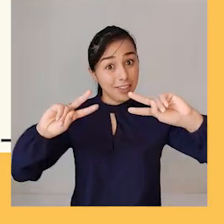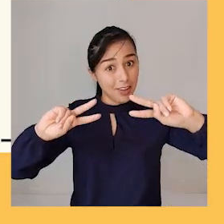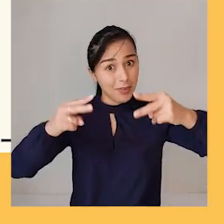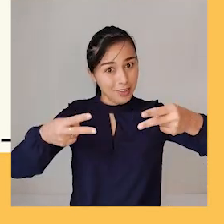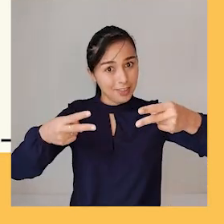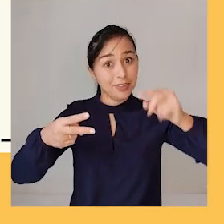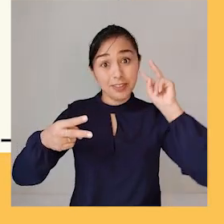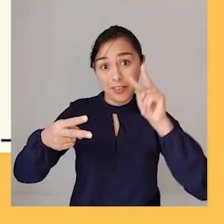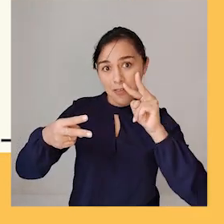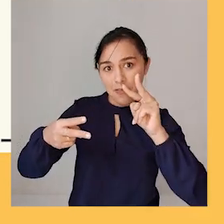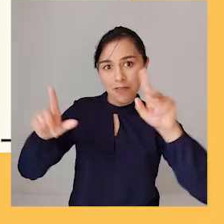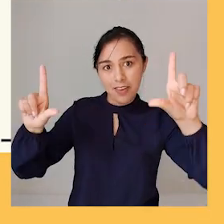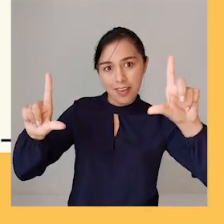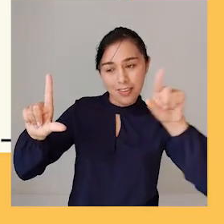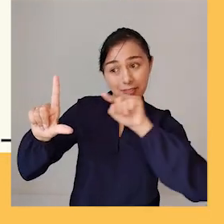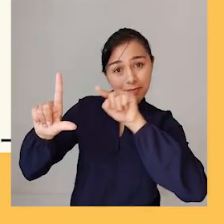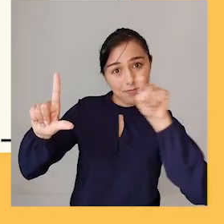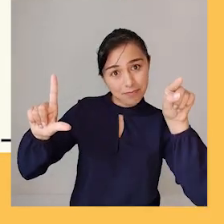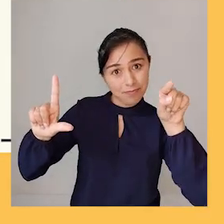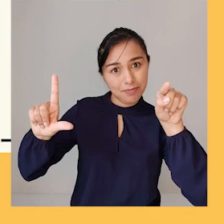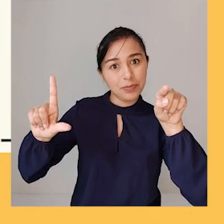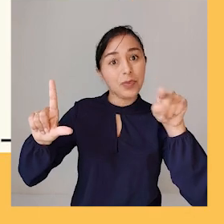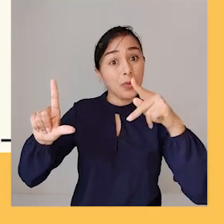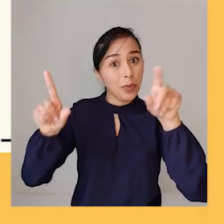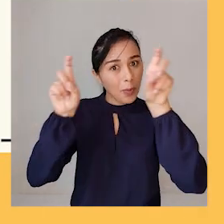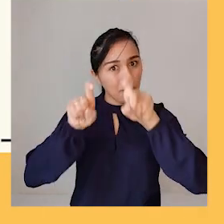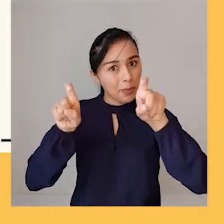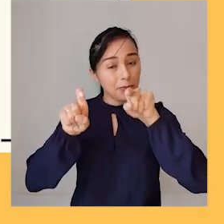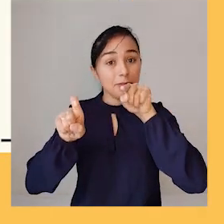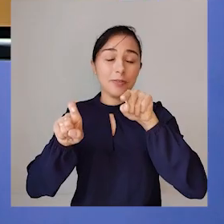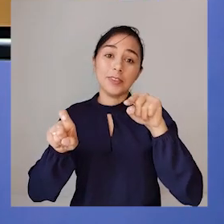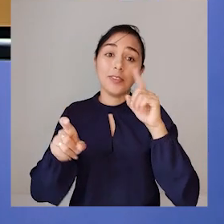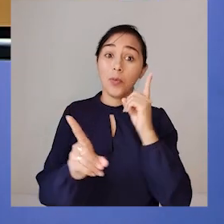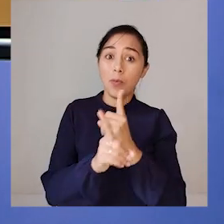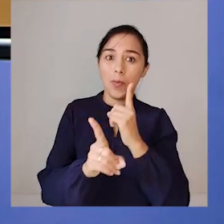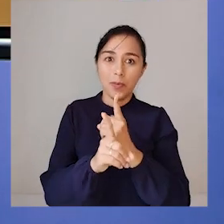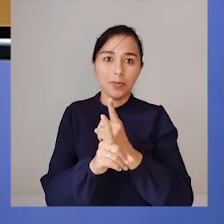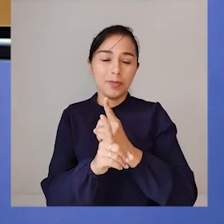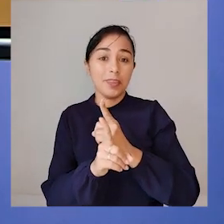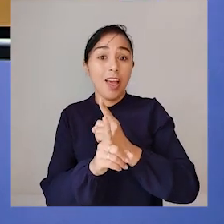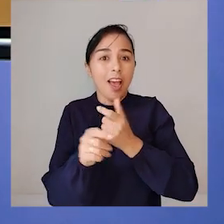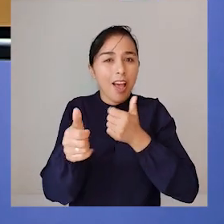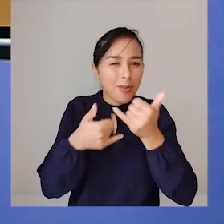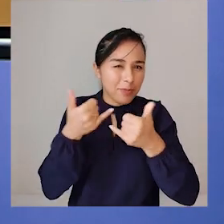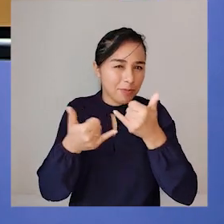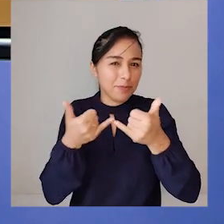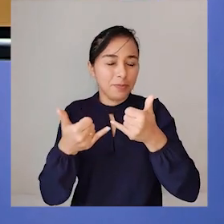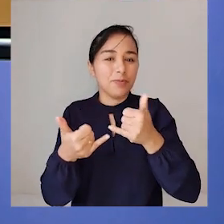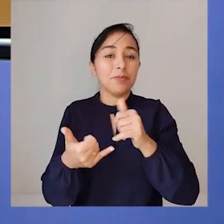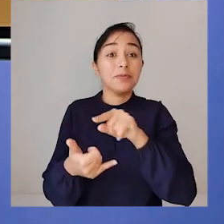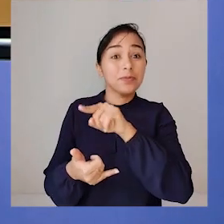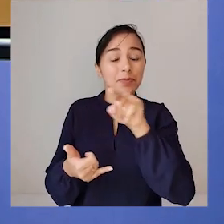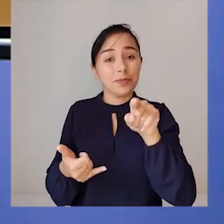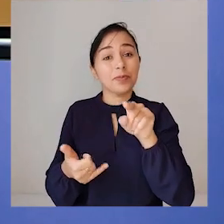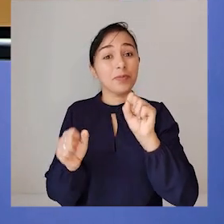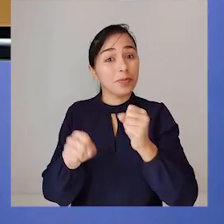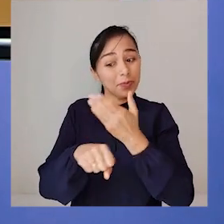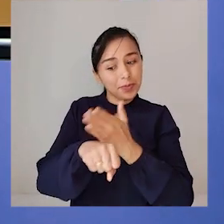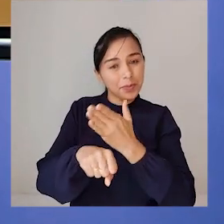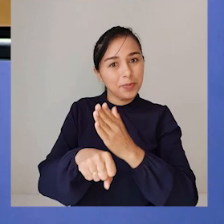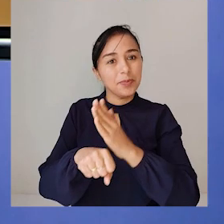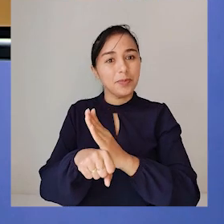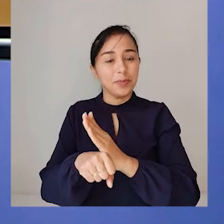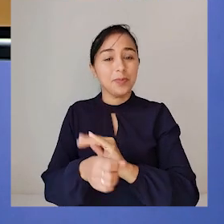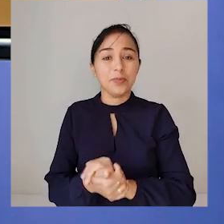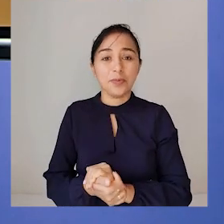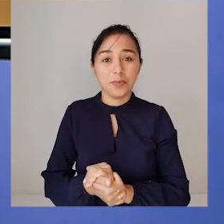está aparecendo na sua tela e nós vamos ter o seguinte jogo. Agora chegou a hora de você praticar. Acesse o link